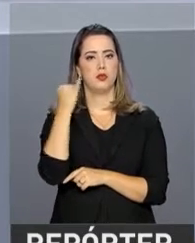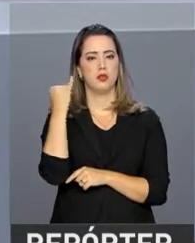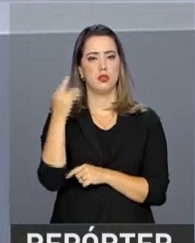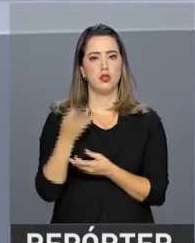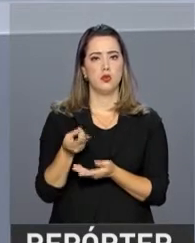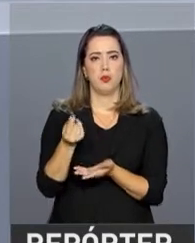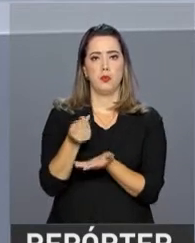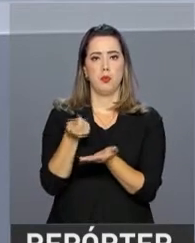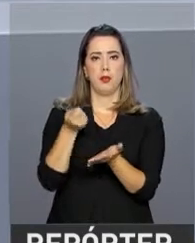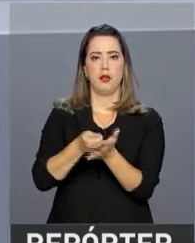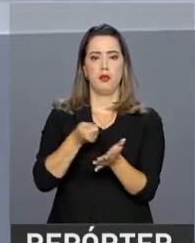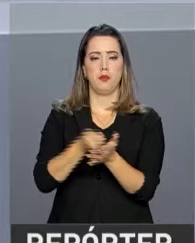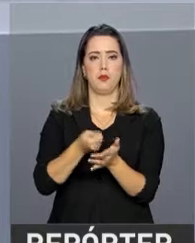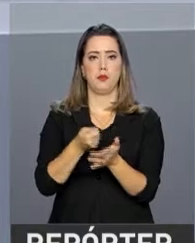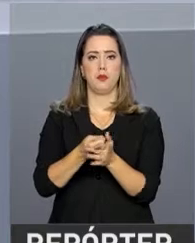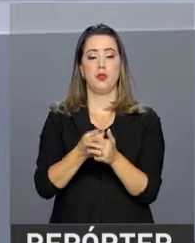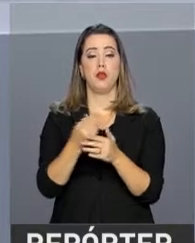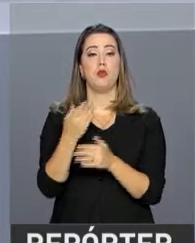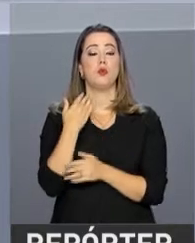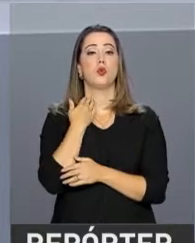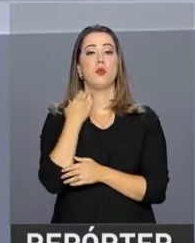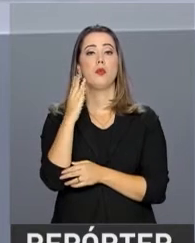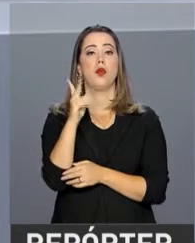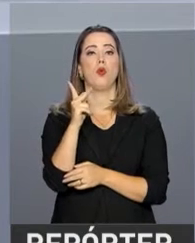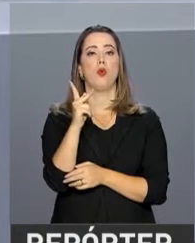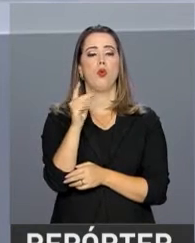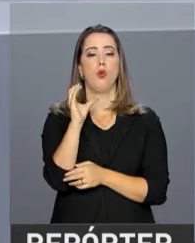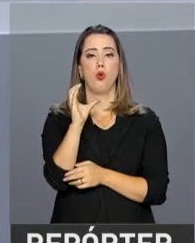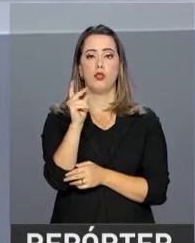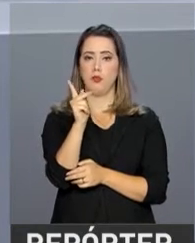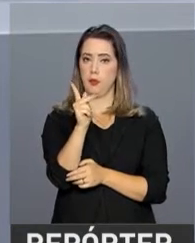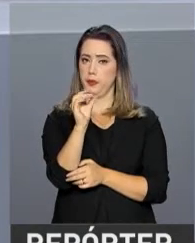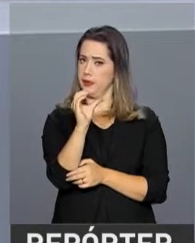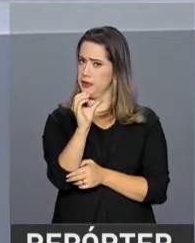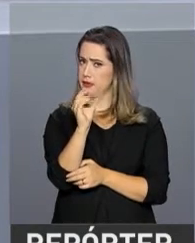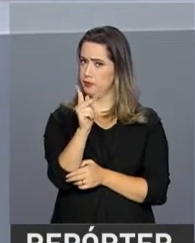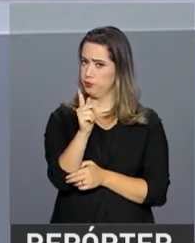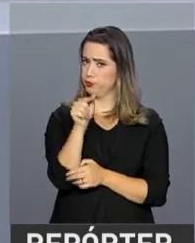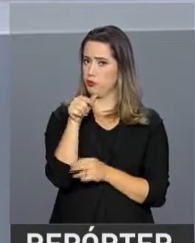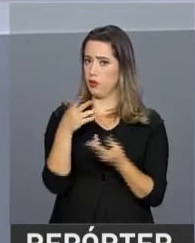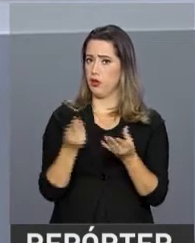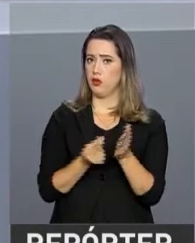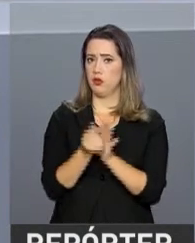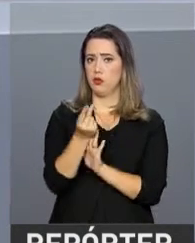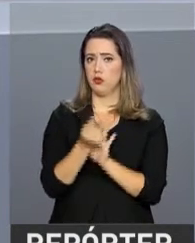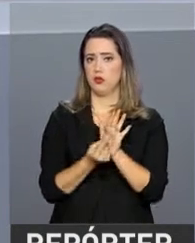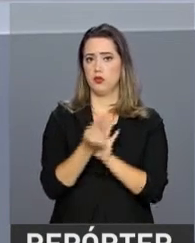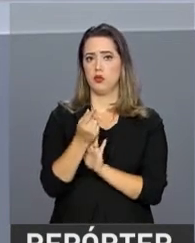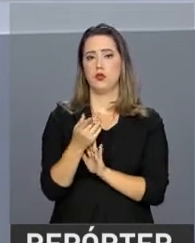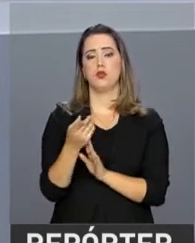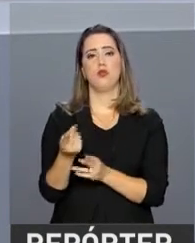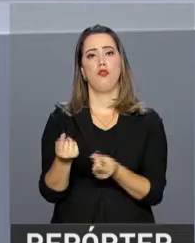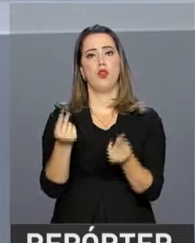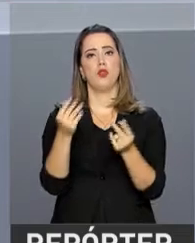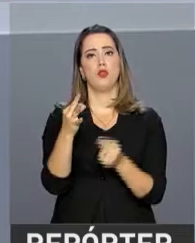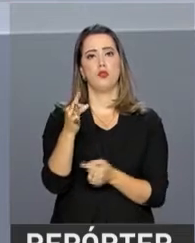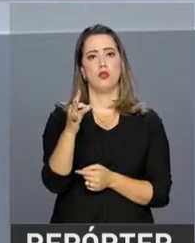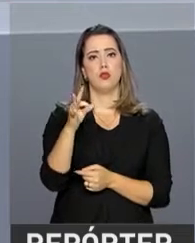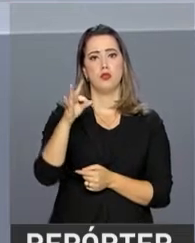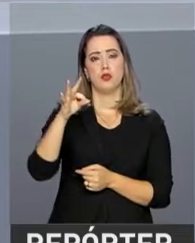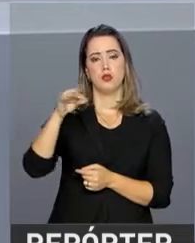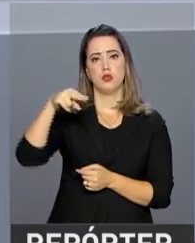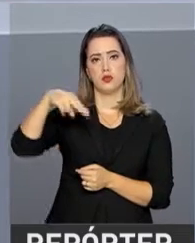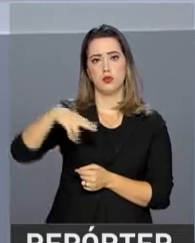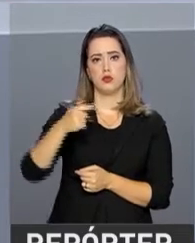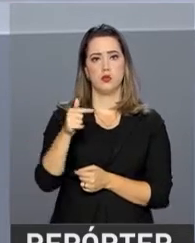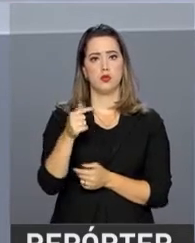a remuneração da caderneta de poupança. Agora, o cálculo vai ser feito com base nas taxas de títulos do Tesouro Nacional, mas sem